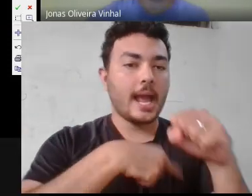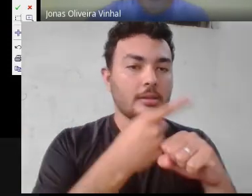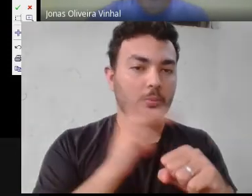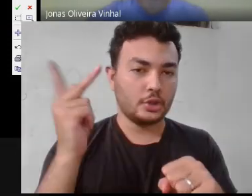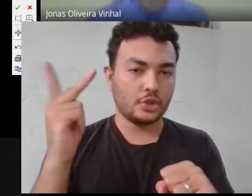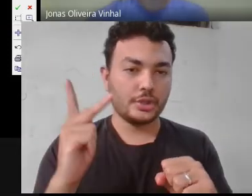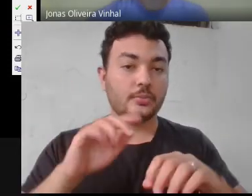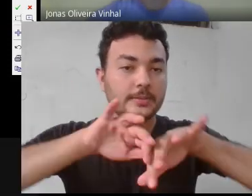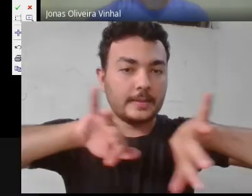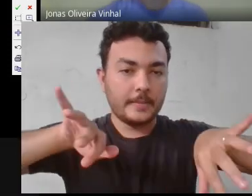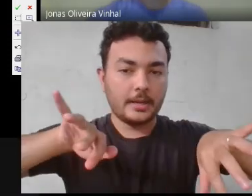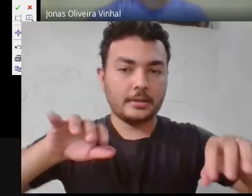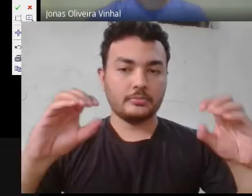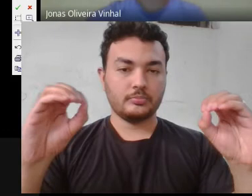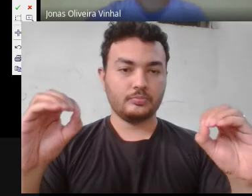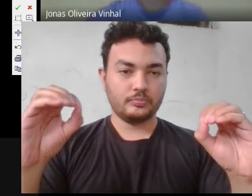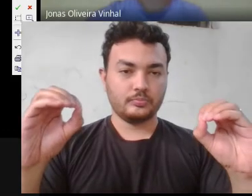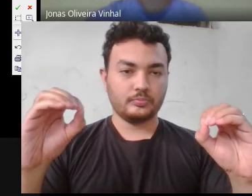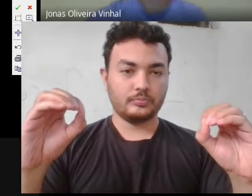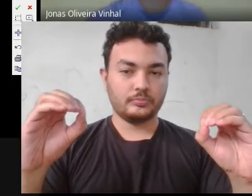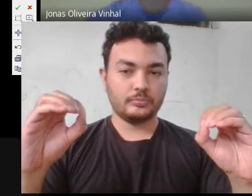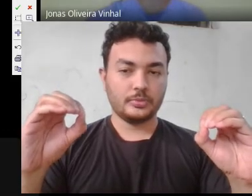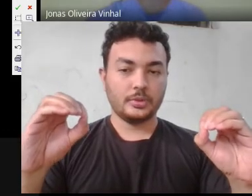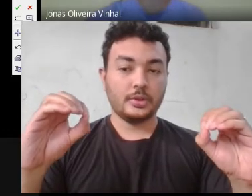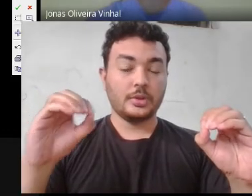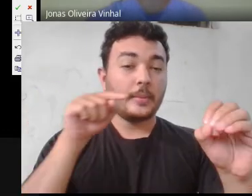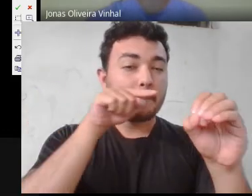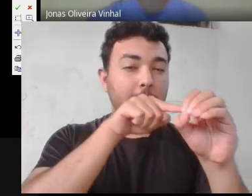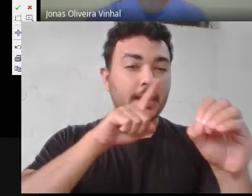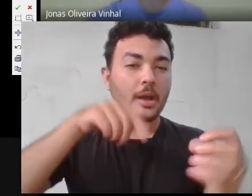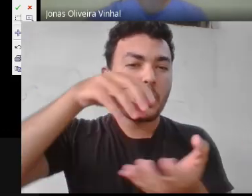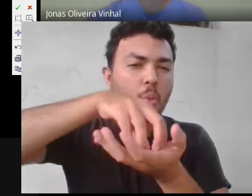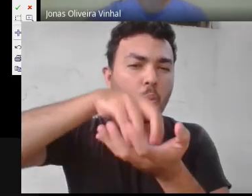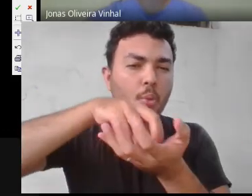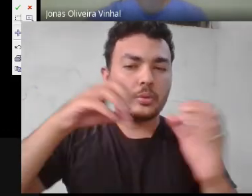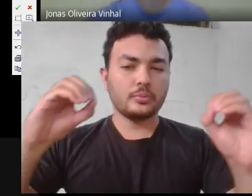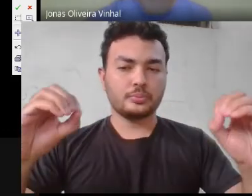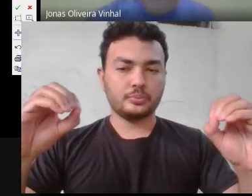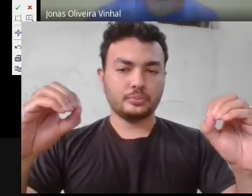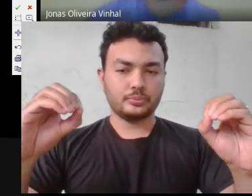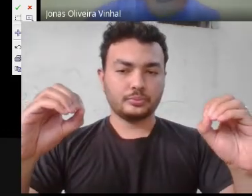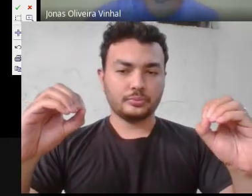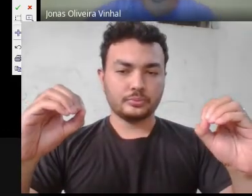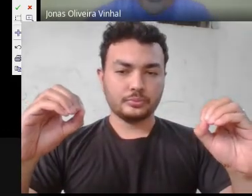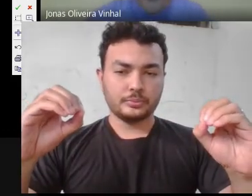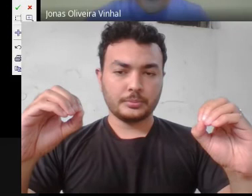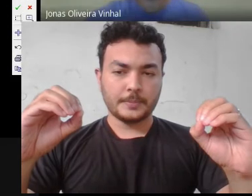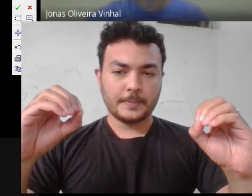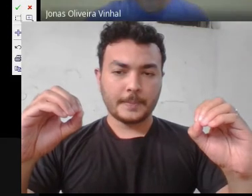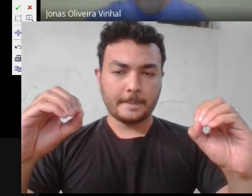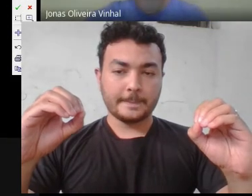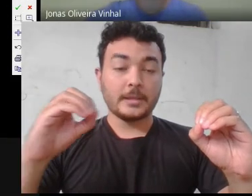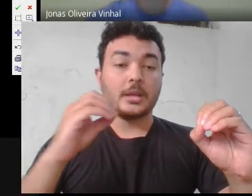hidrogênio separados. Essa bolinha que está sendo representada aqui é o núcleo de cada um, e aqui o orbital 1s de cada átomo de